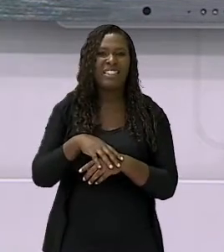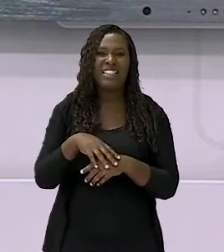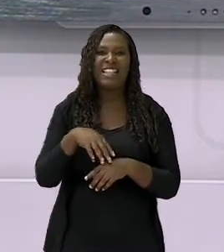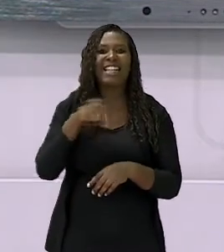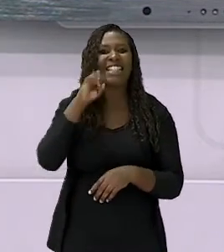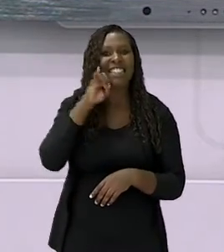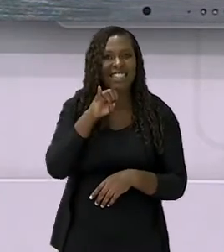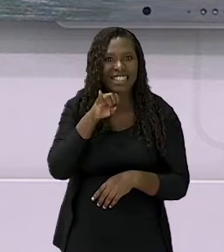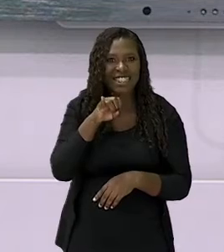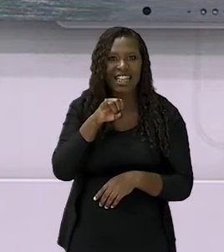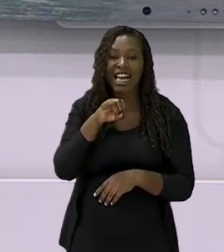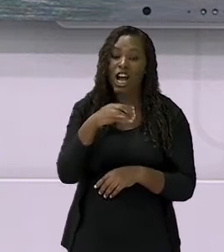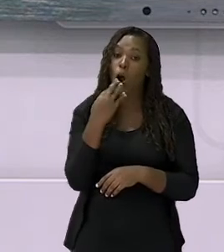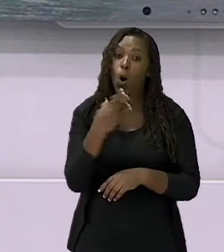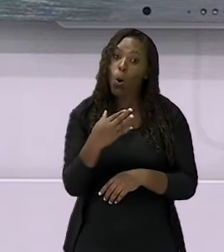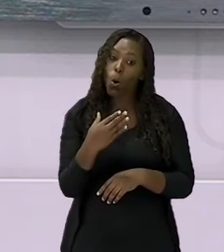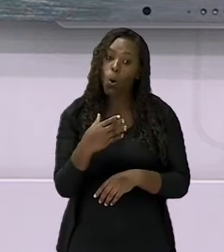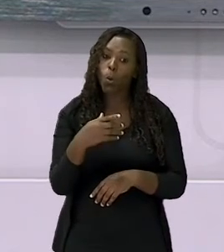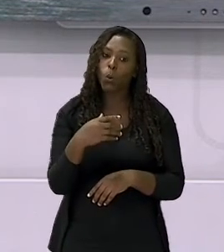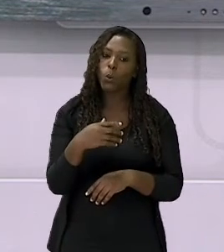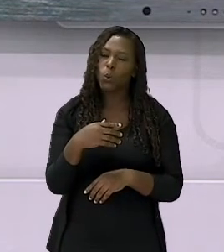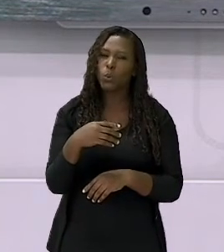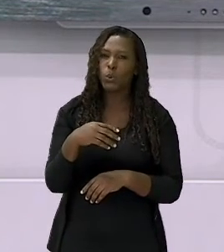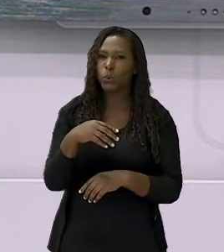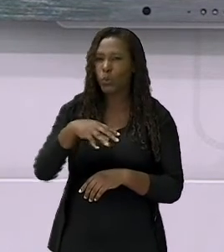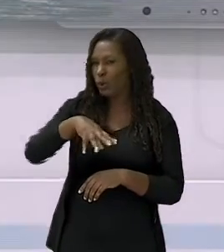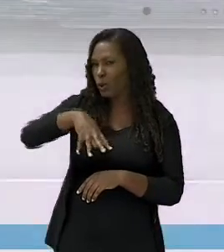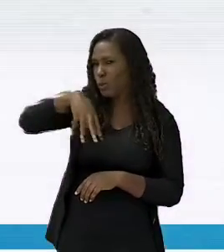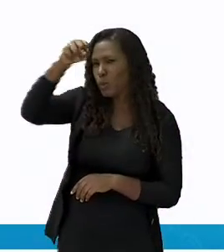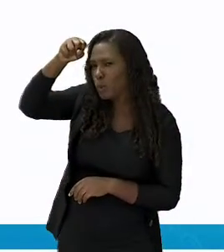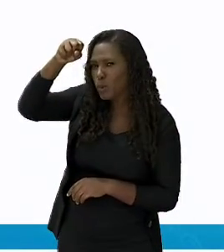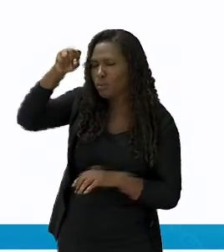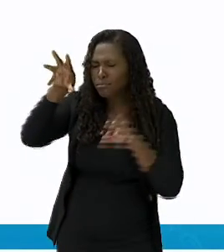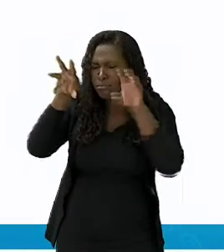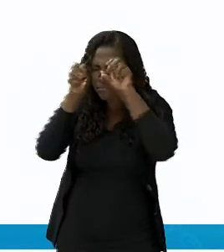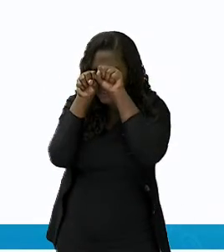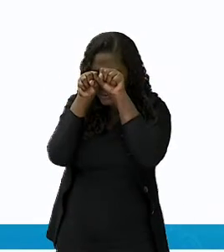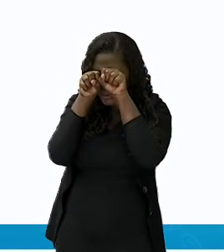não enxergamos. Aqui é a imagem de um